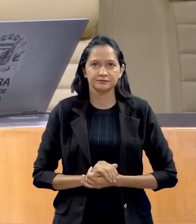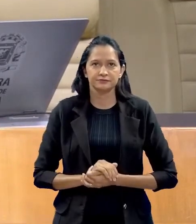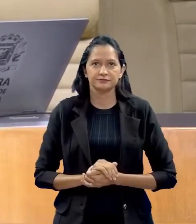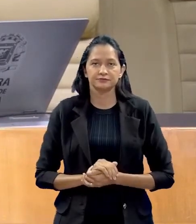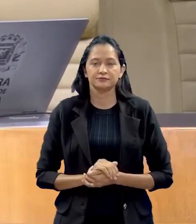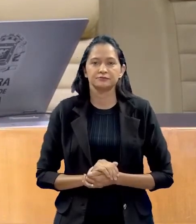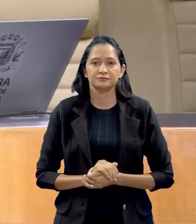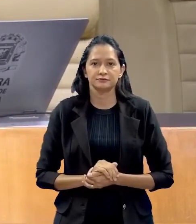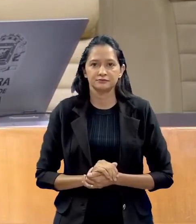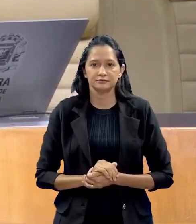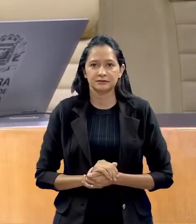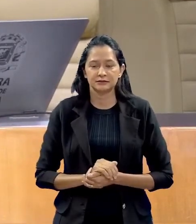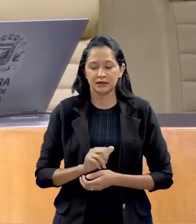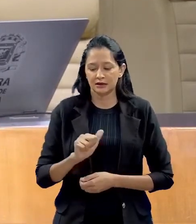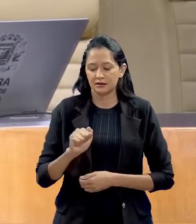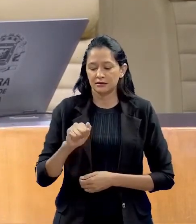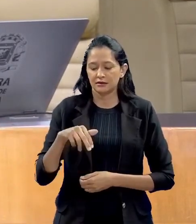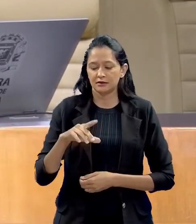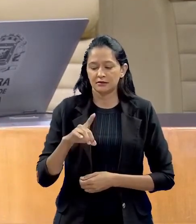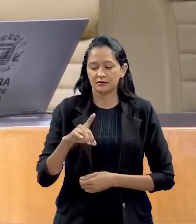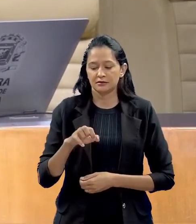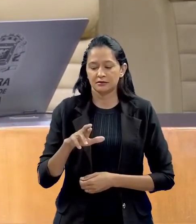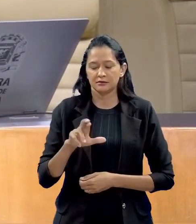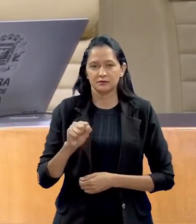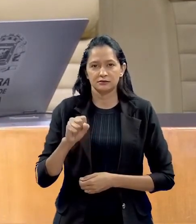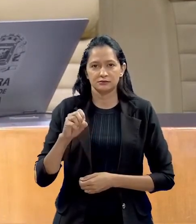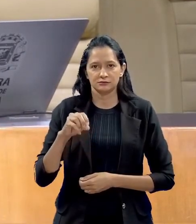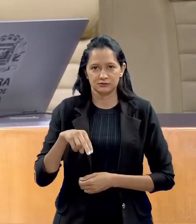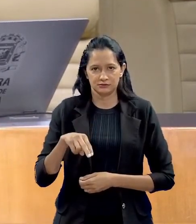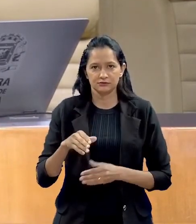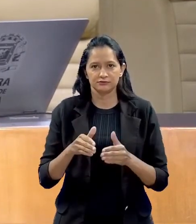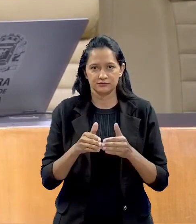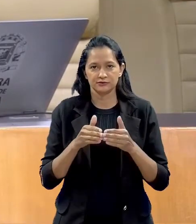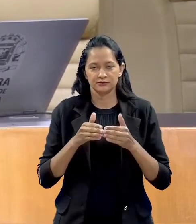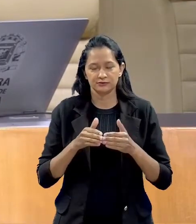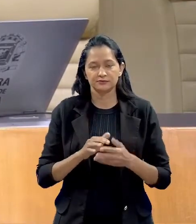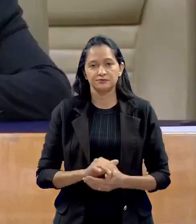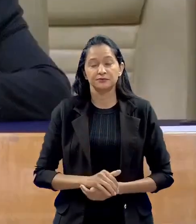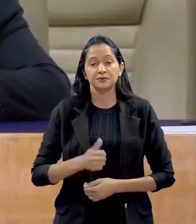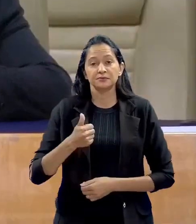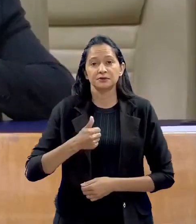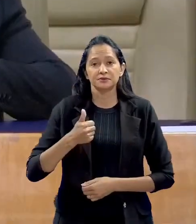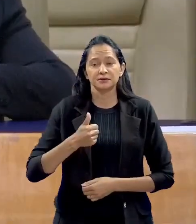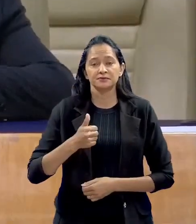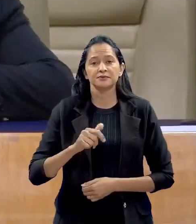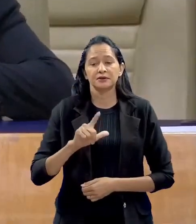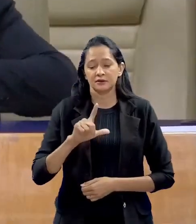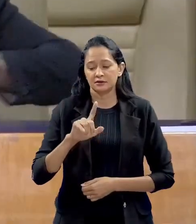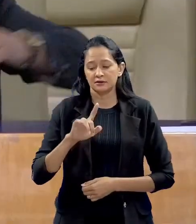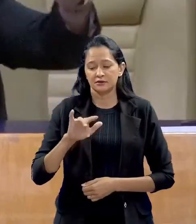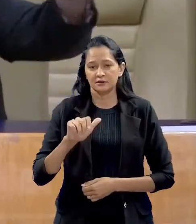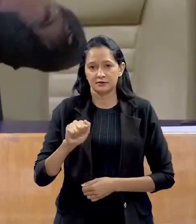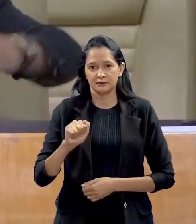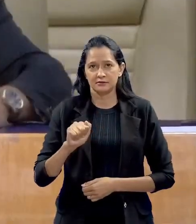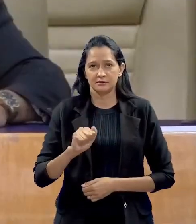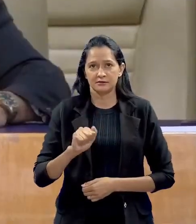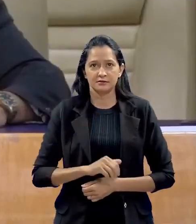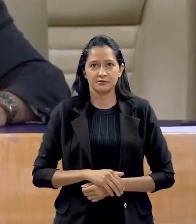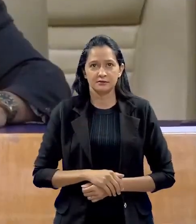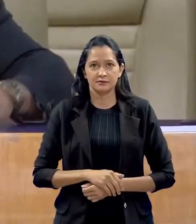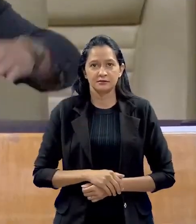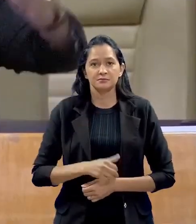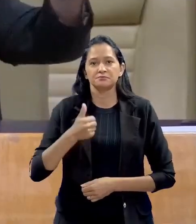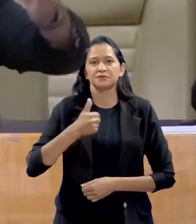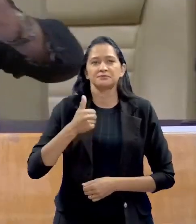Salles Bocão, por favor. Primeiro projeto, vereadora Leia Clébia. Primeiramente, já bom dia aos